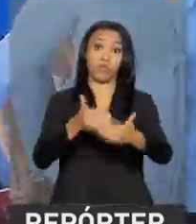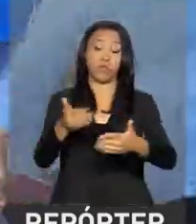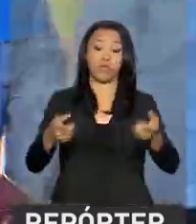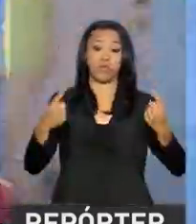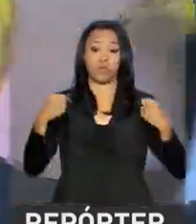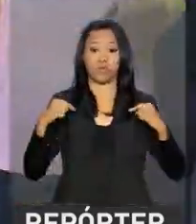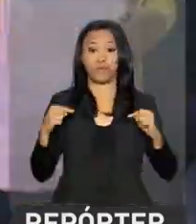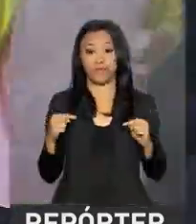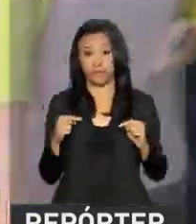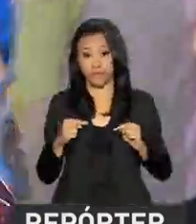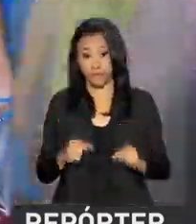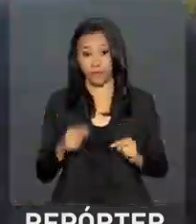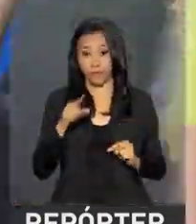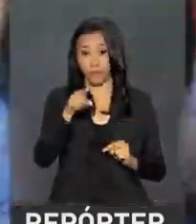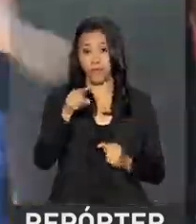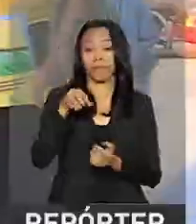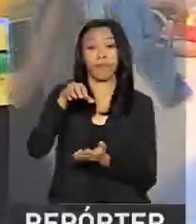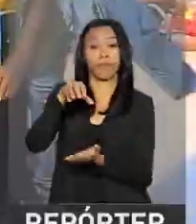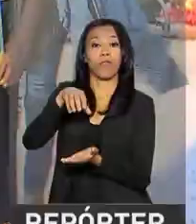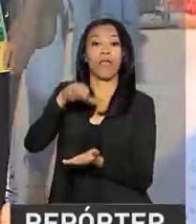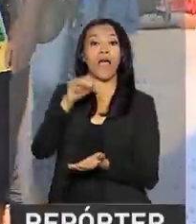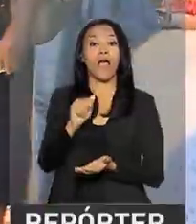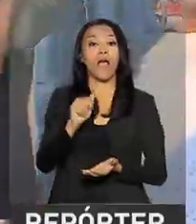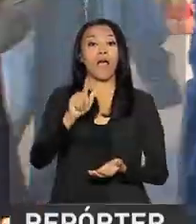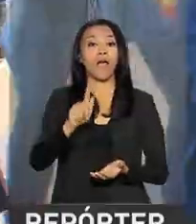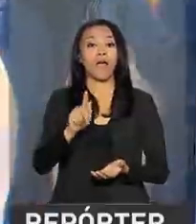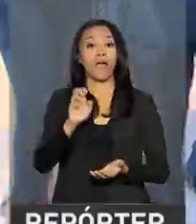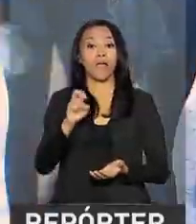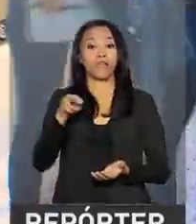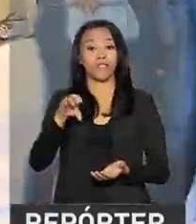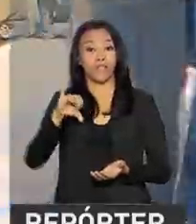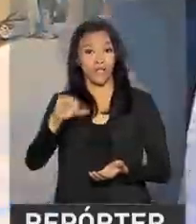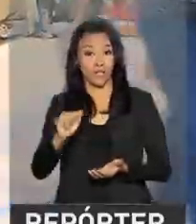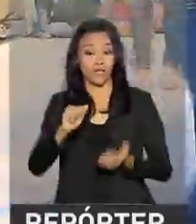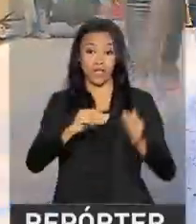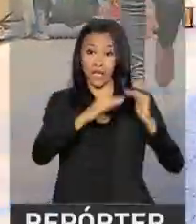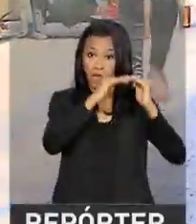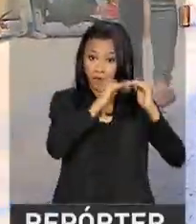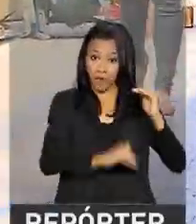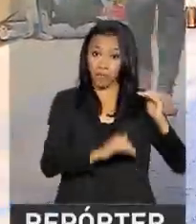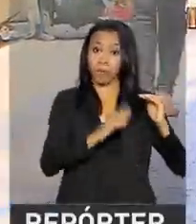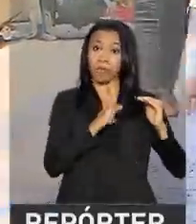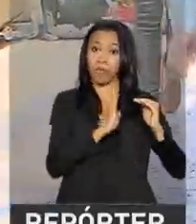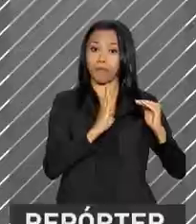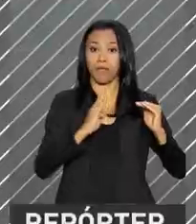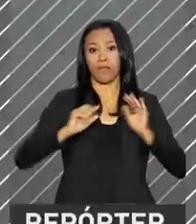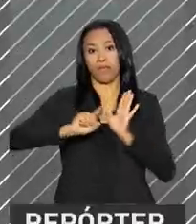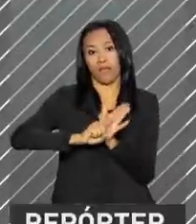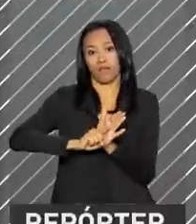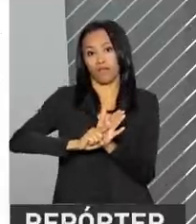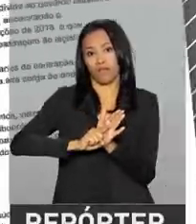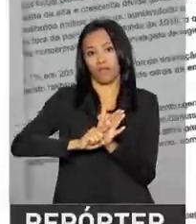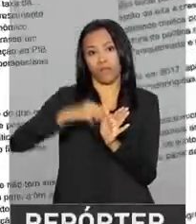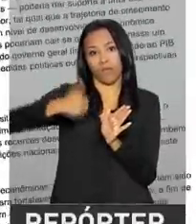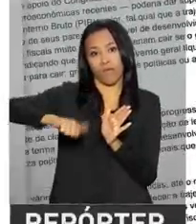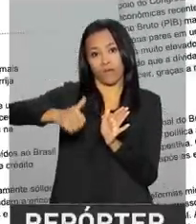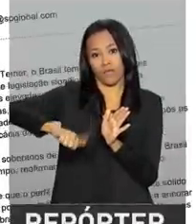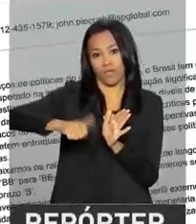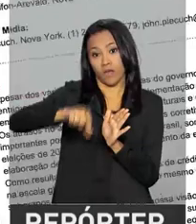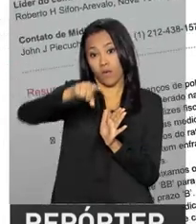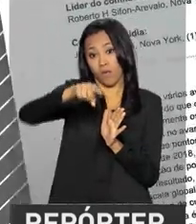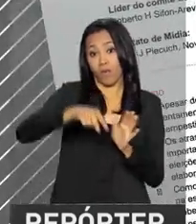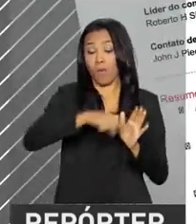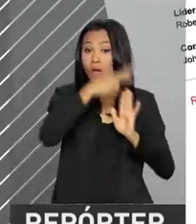risco standard poor's rebaixou a nota de crédito do brasil de bbb para bb b negativo segundo o relatório da agência